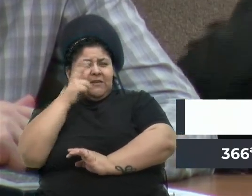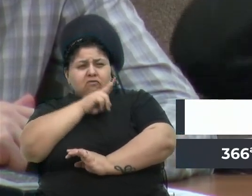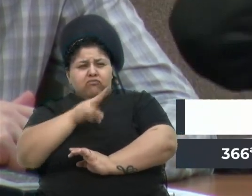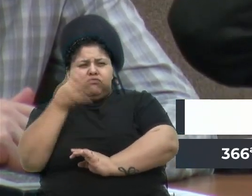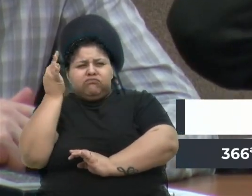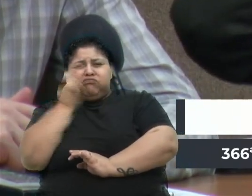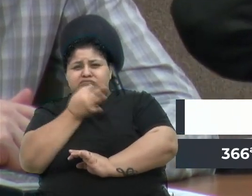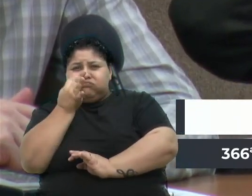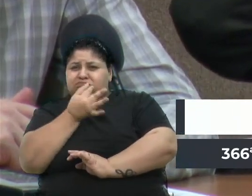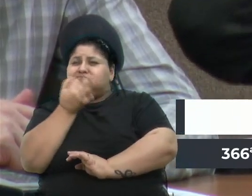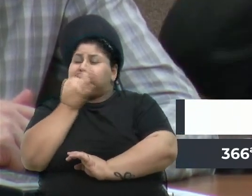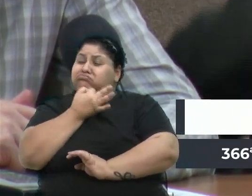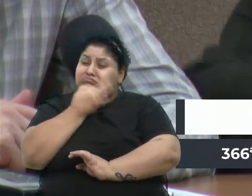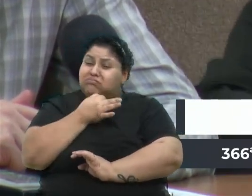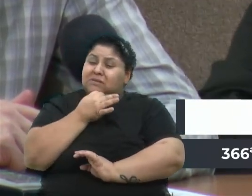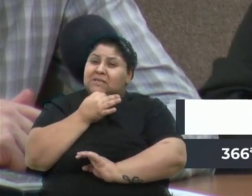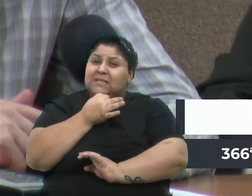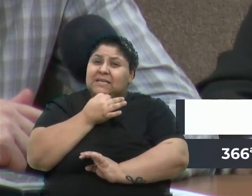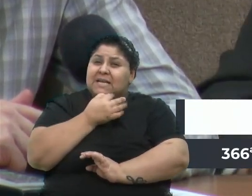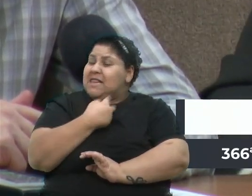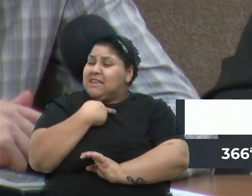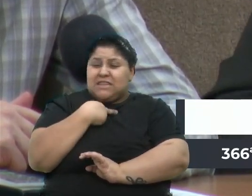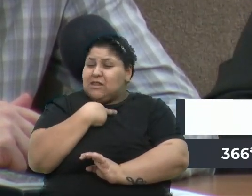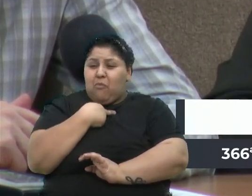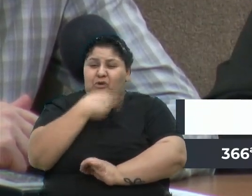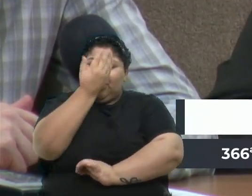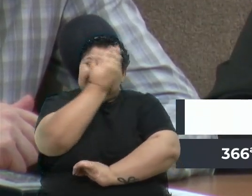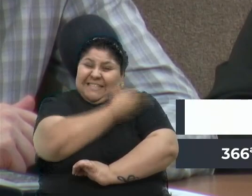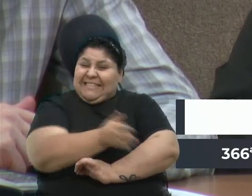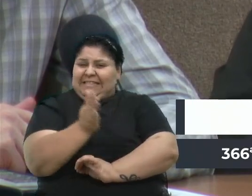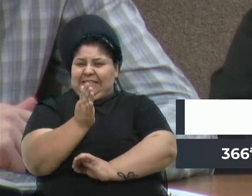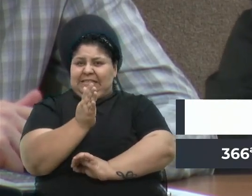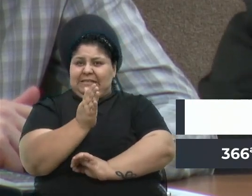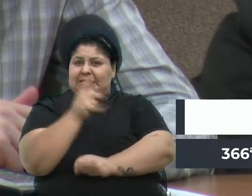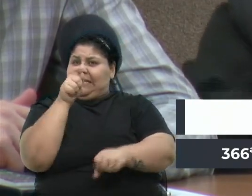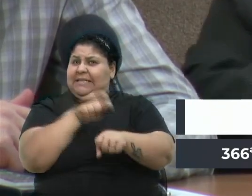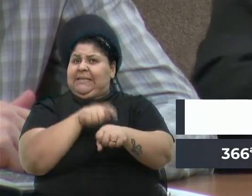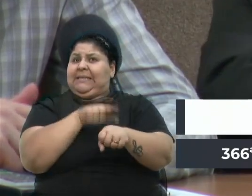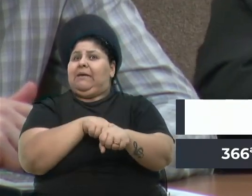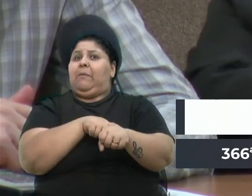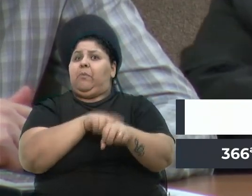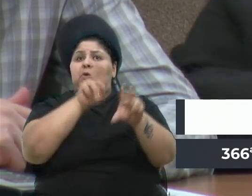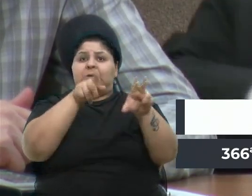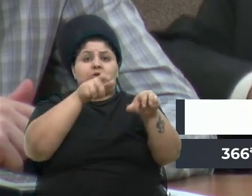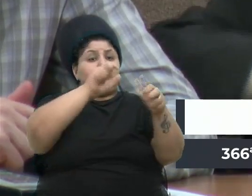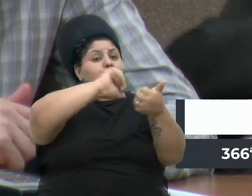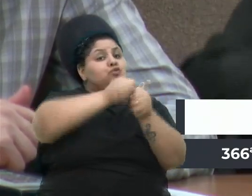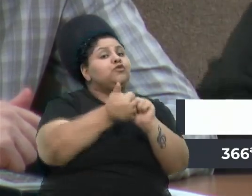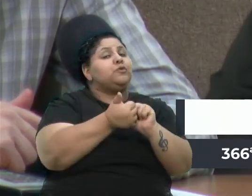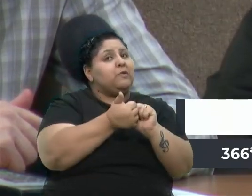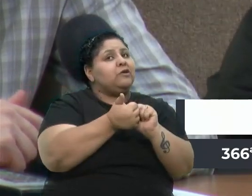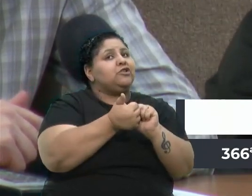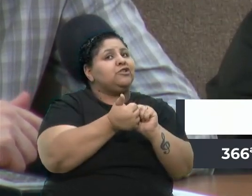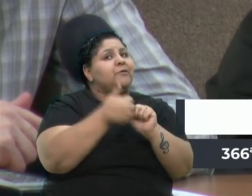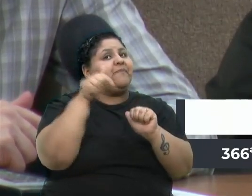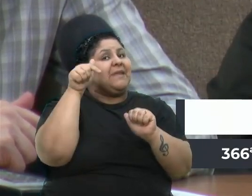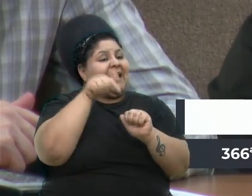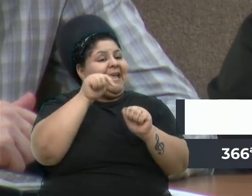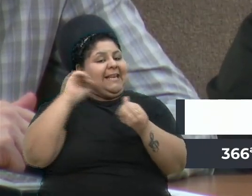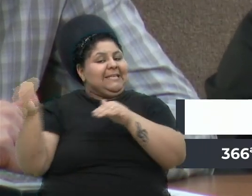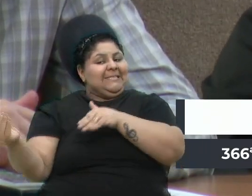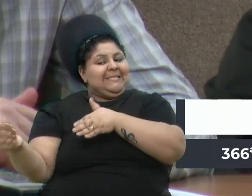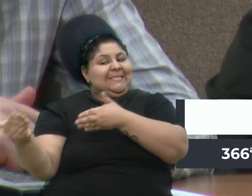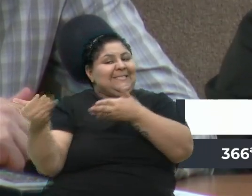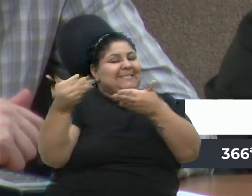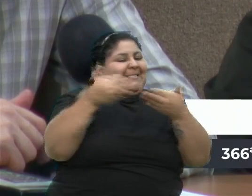do Sul não pode mais perder o trem da história na questão do esporte, né? O esporte ele traz turismo, traz